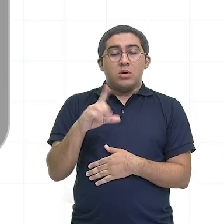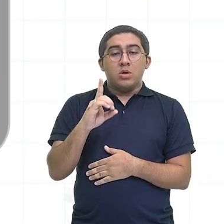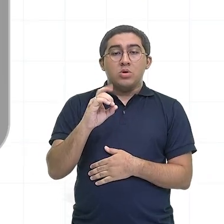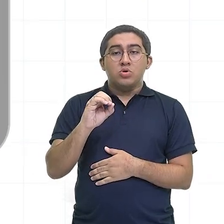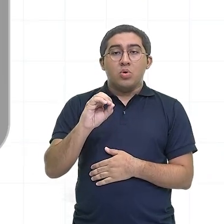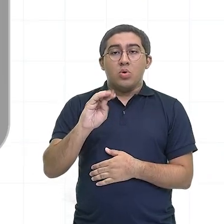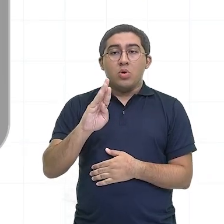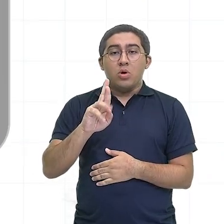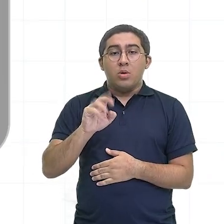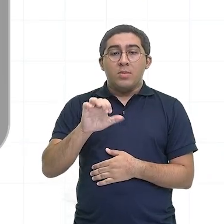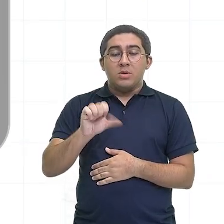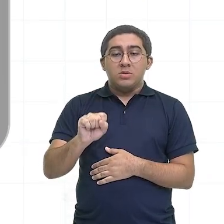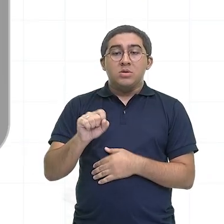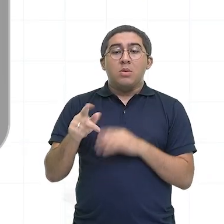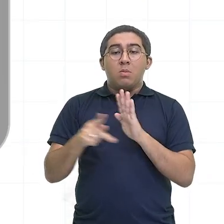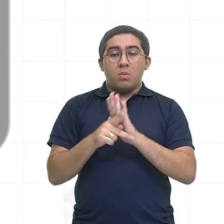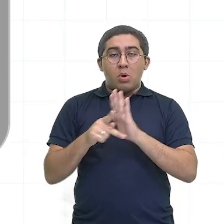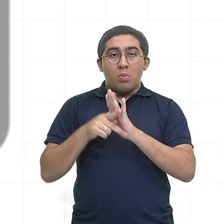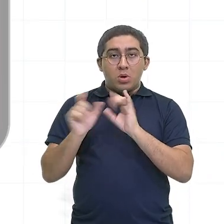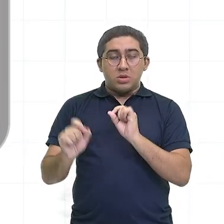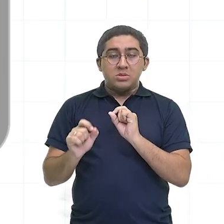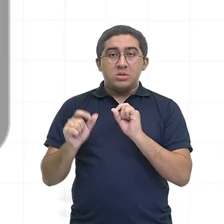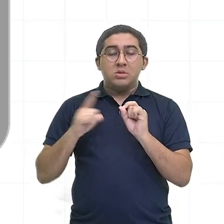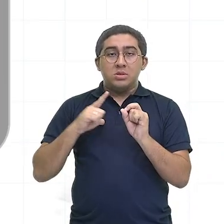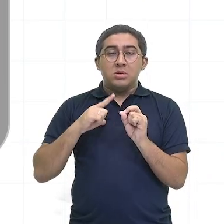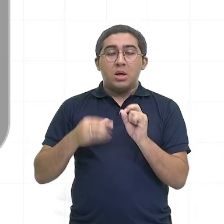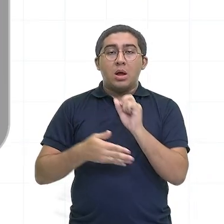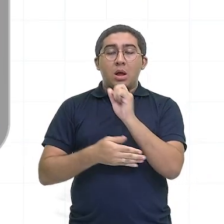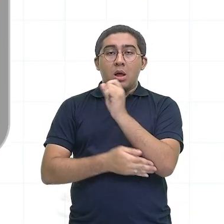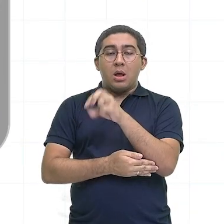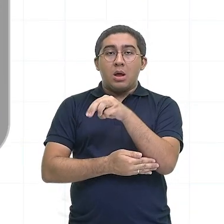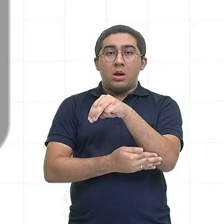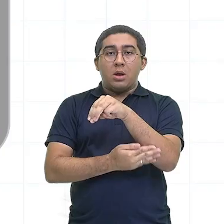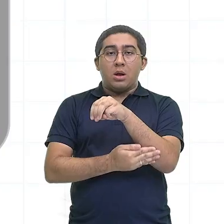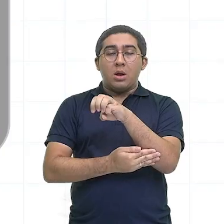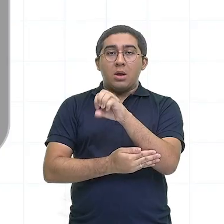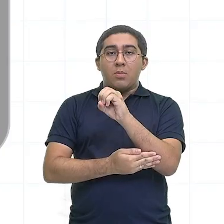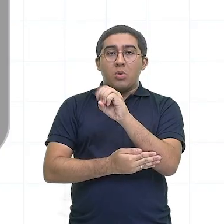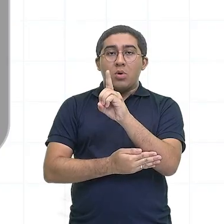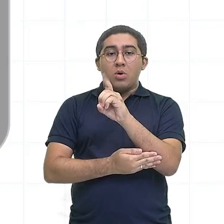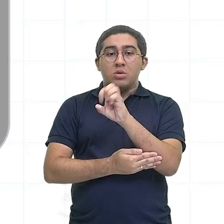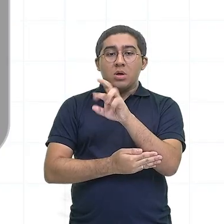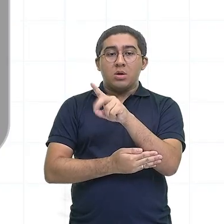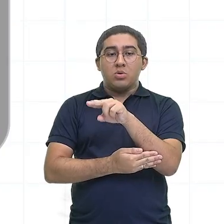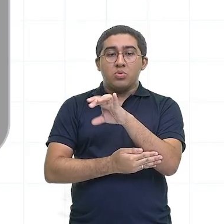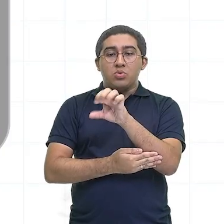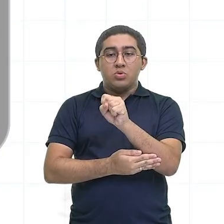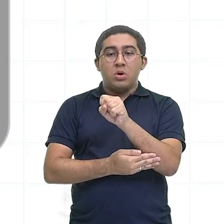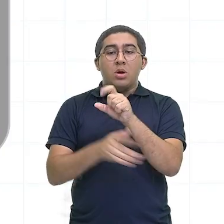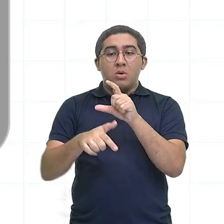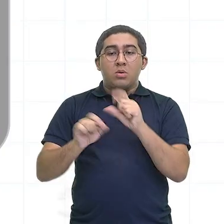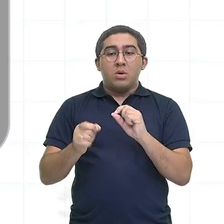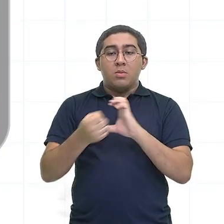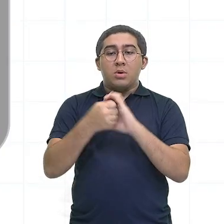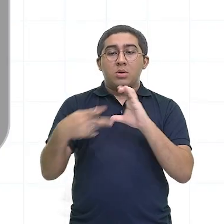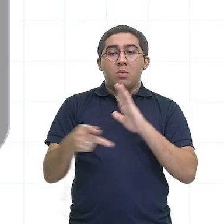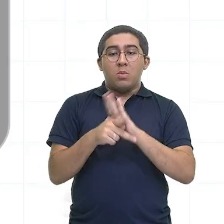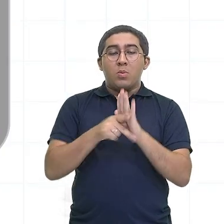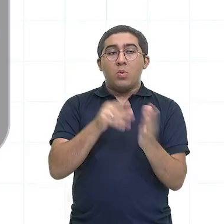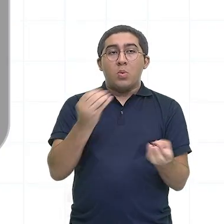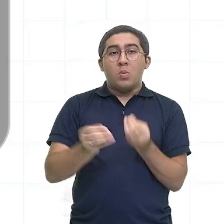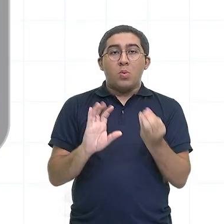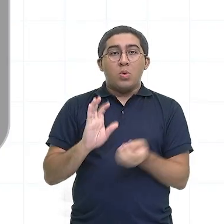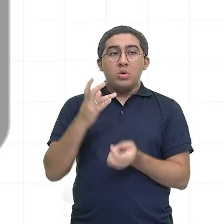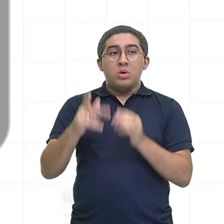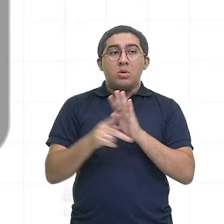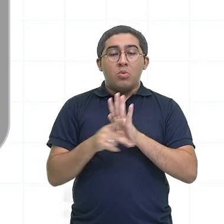os dobramentos modernos. Então essa animação que a gente está vendo aí na tela agora, né, ela traz exatamente como ocorre